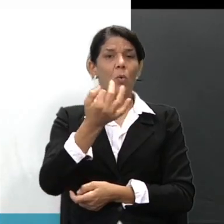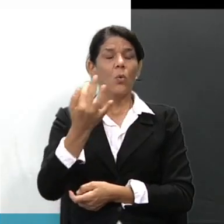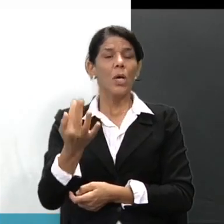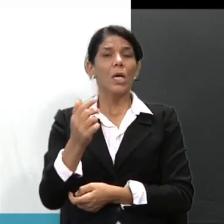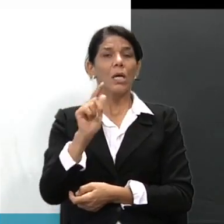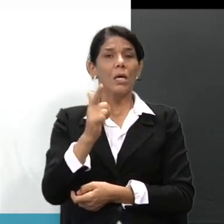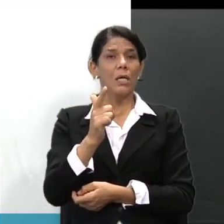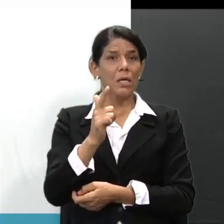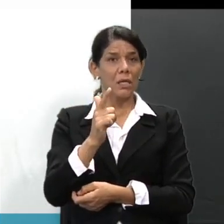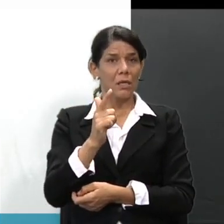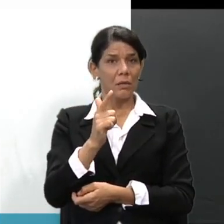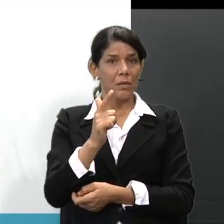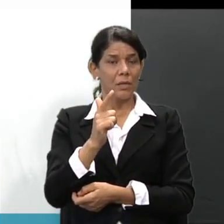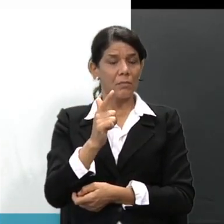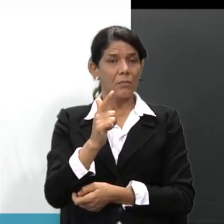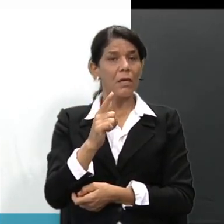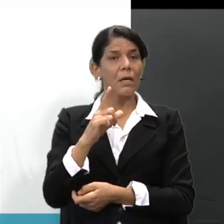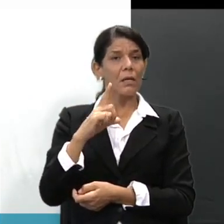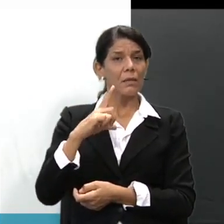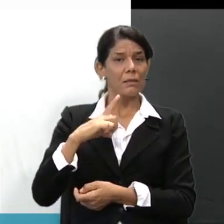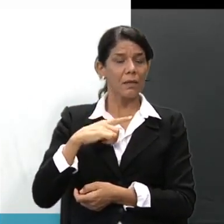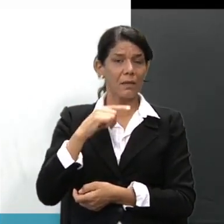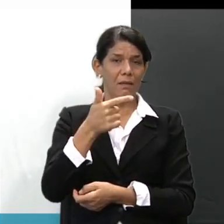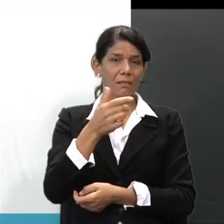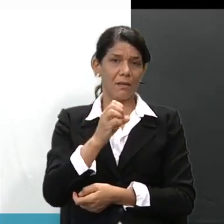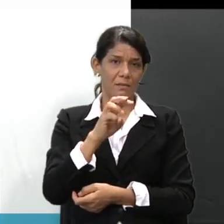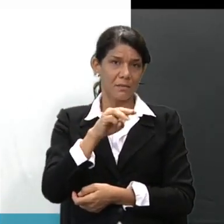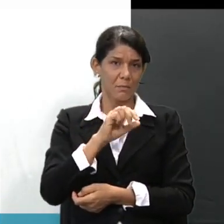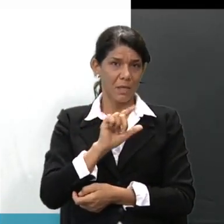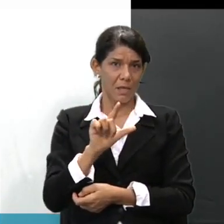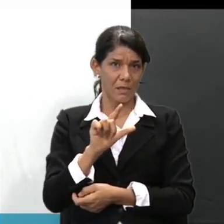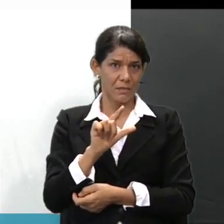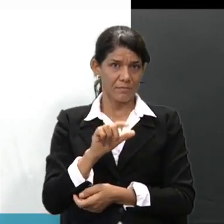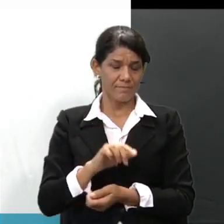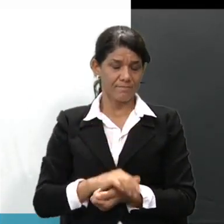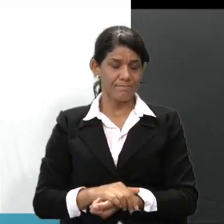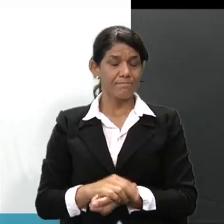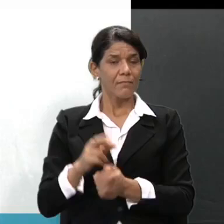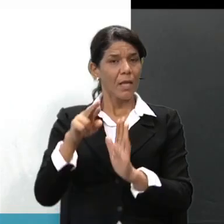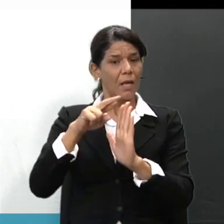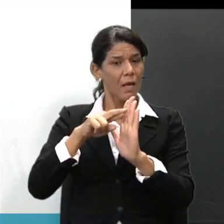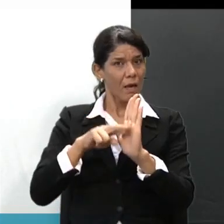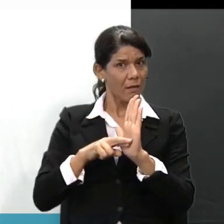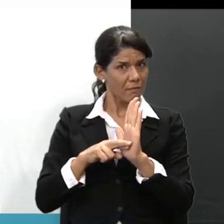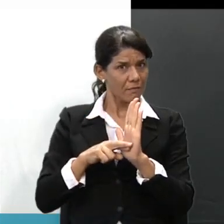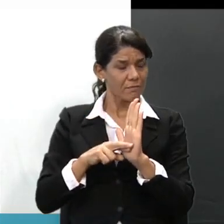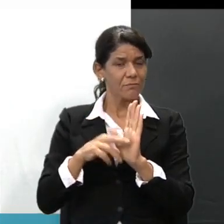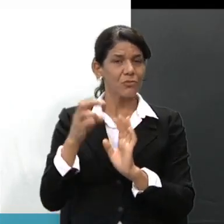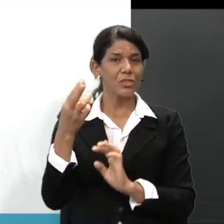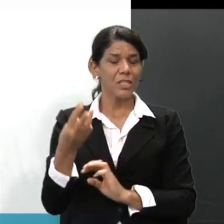quantos gramas de glicose terá em 10 ml? Regra de 3,